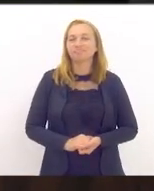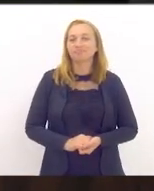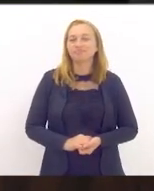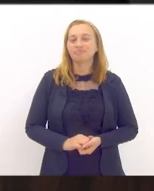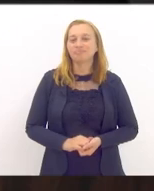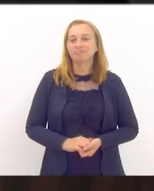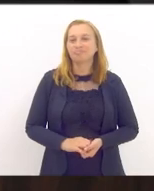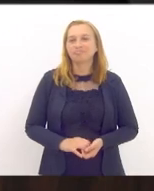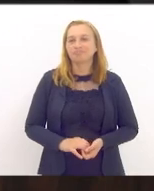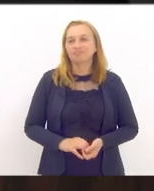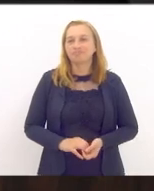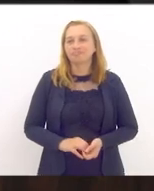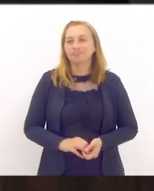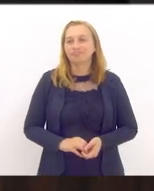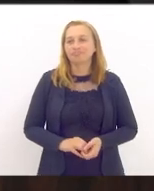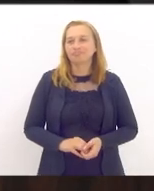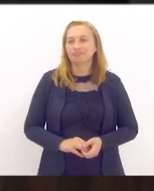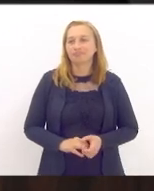Macedo